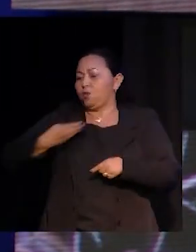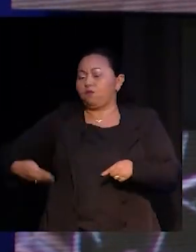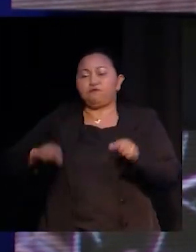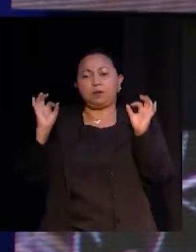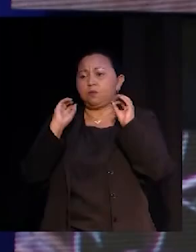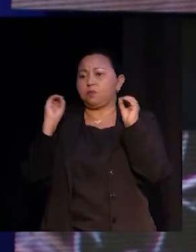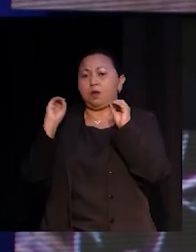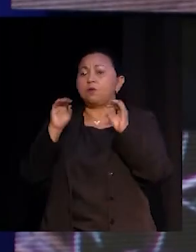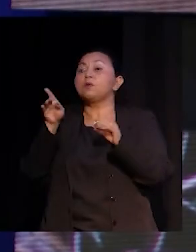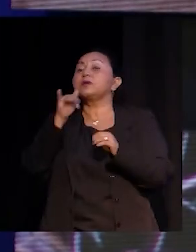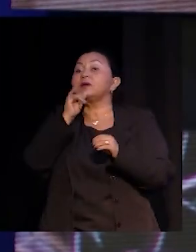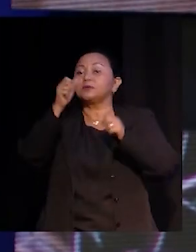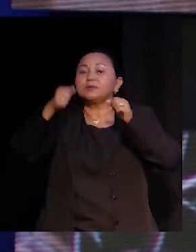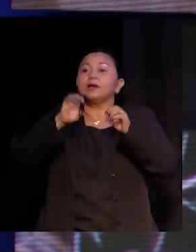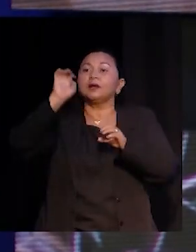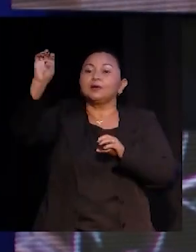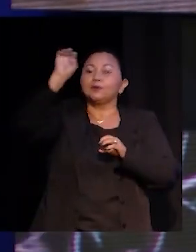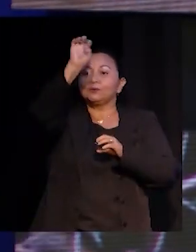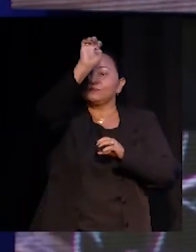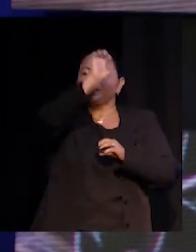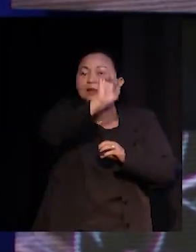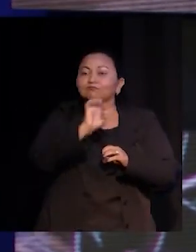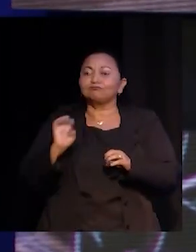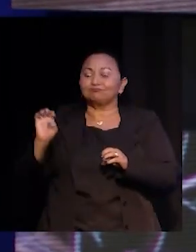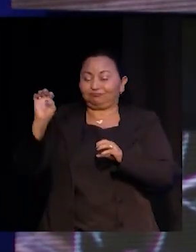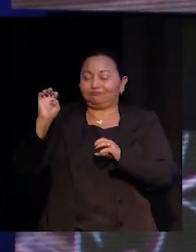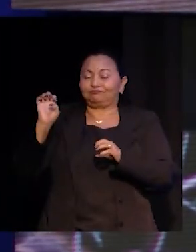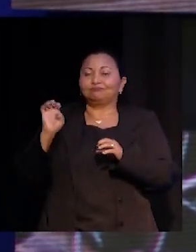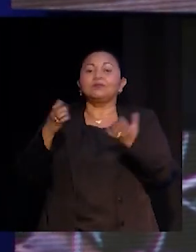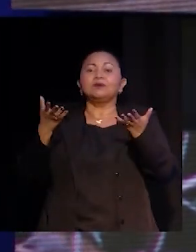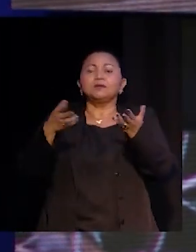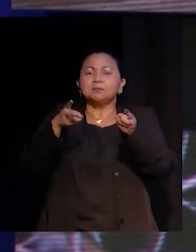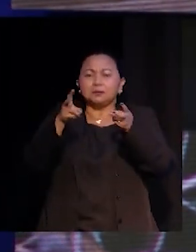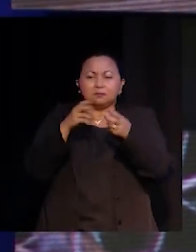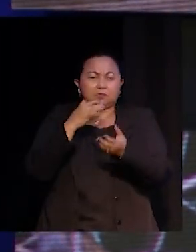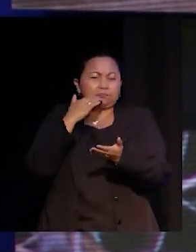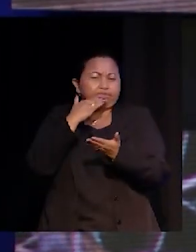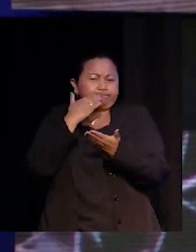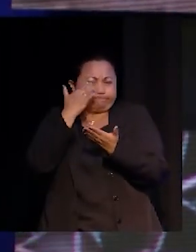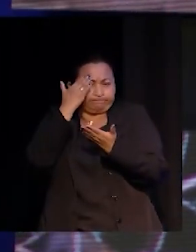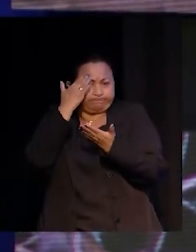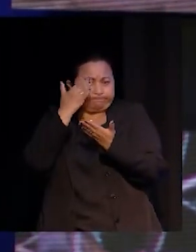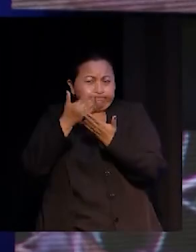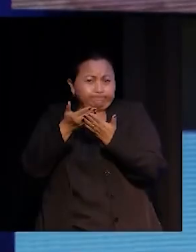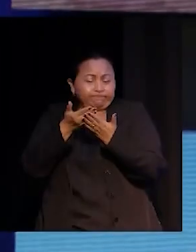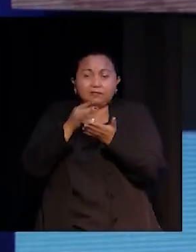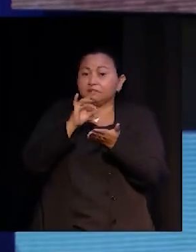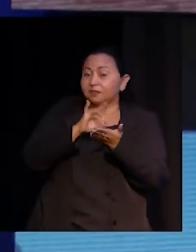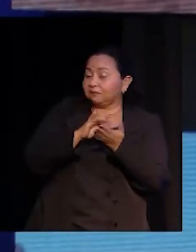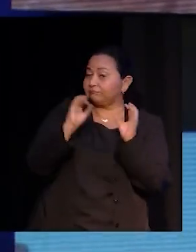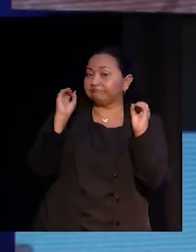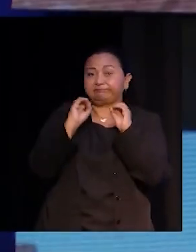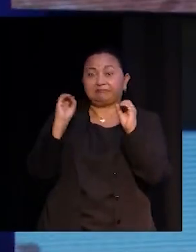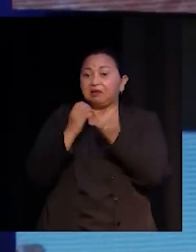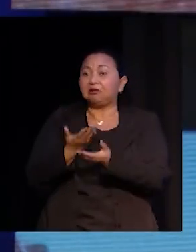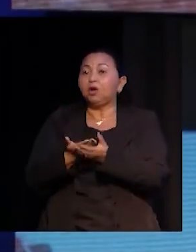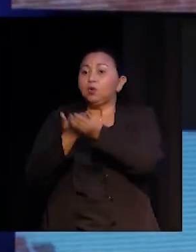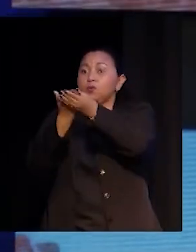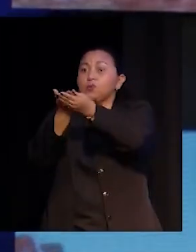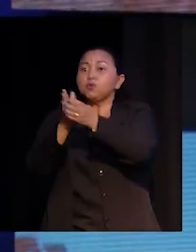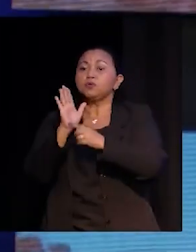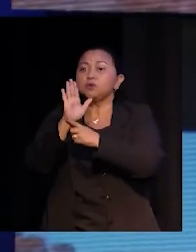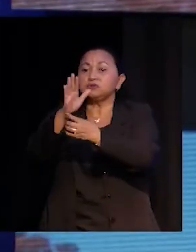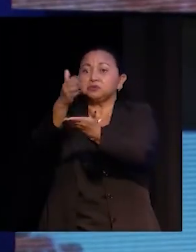suas corporações tratam com hostilidade, tratam com desconfiança, não estendem a mão e nem